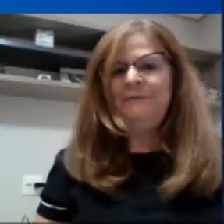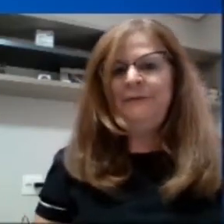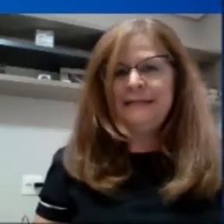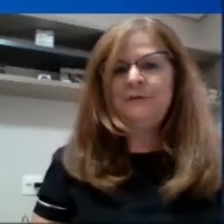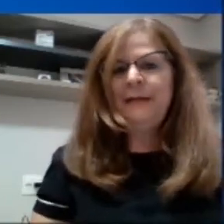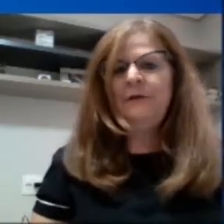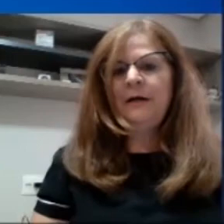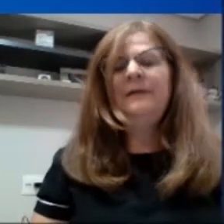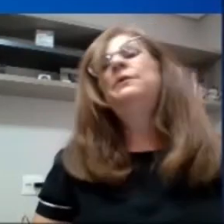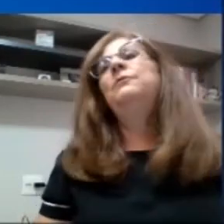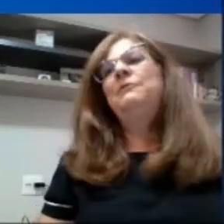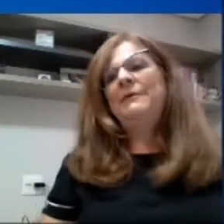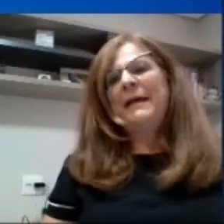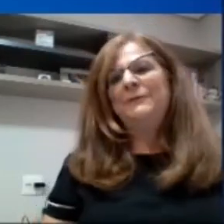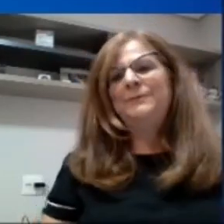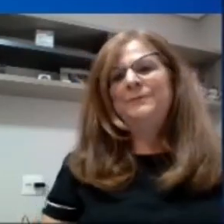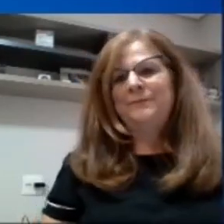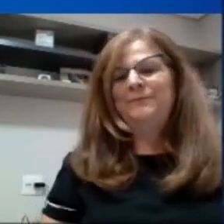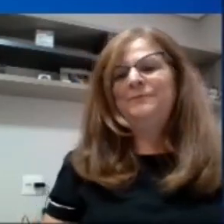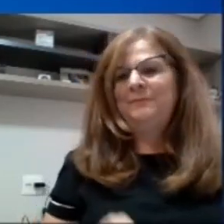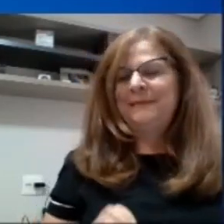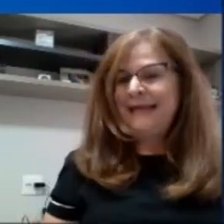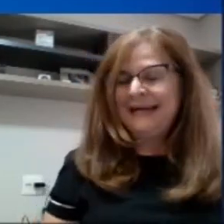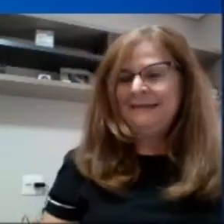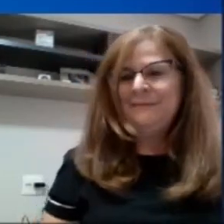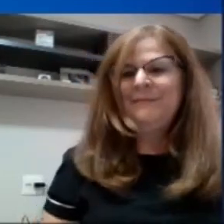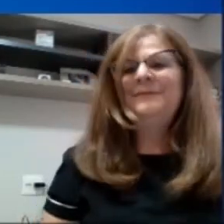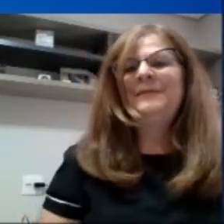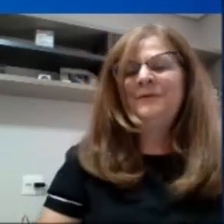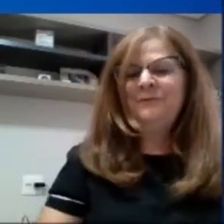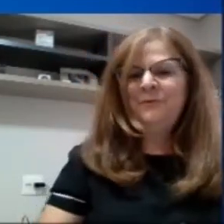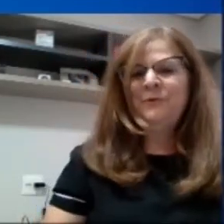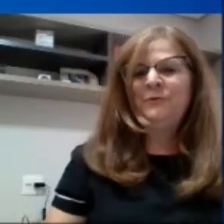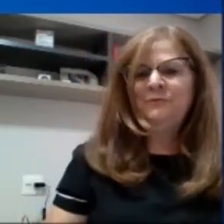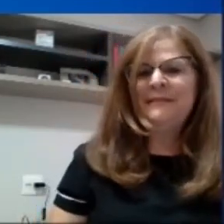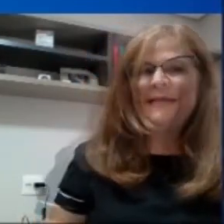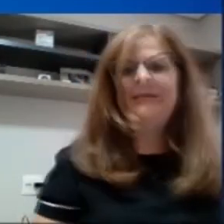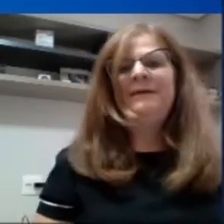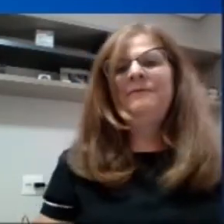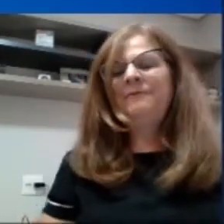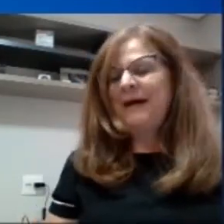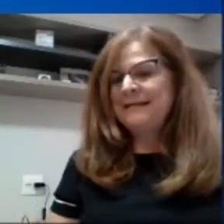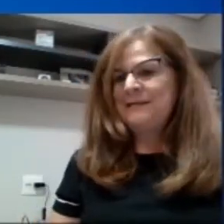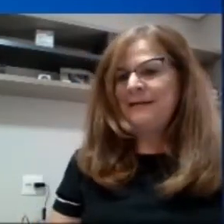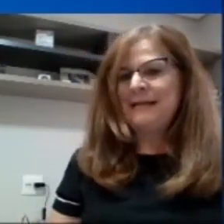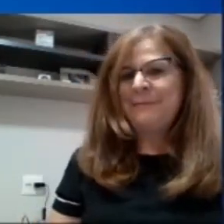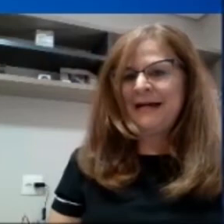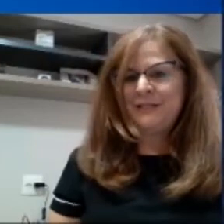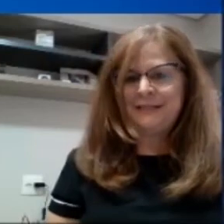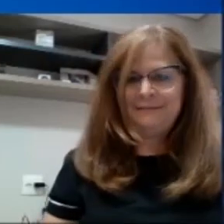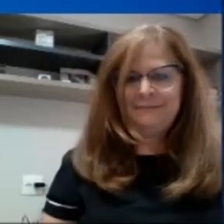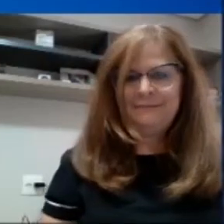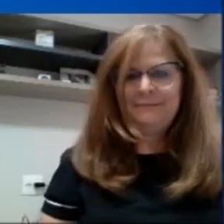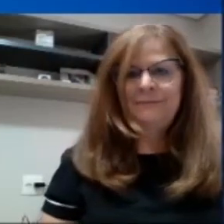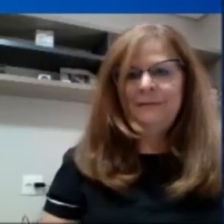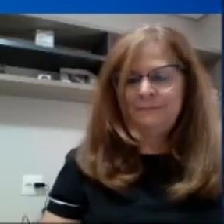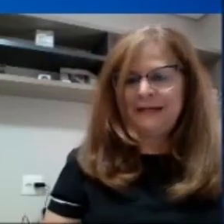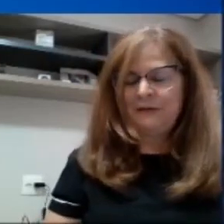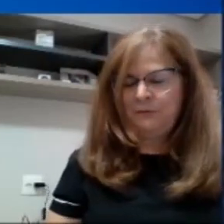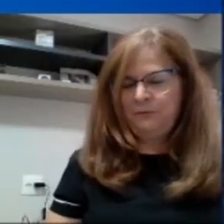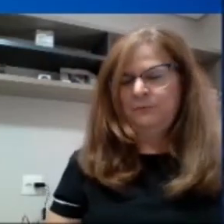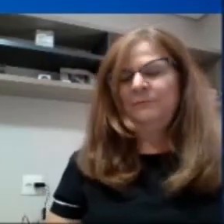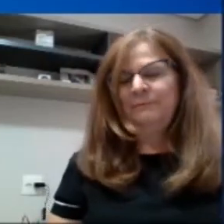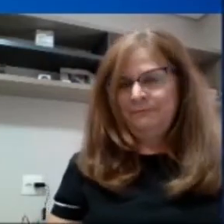que fixam melhor o alfabeto, tá? Então, conto com vocês. Façam essa prática